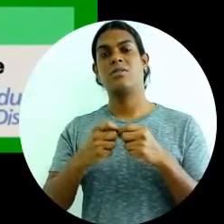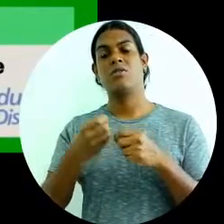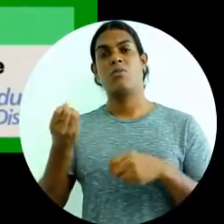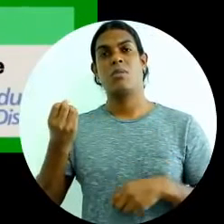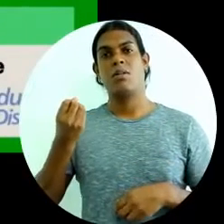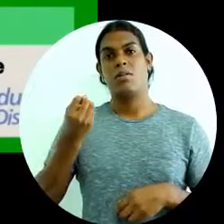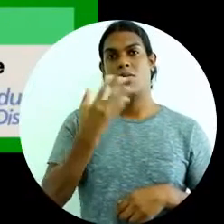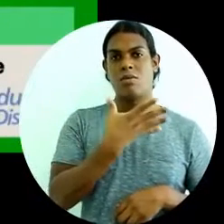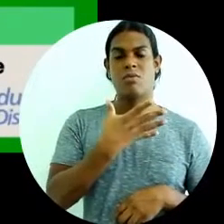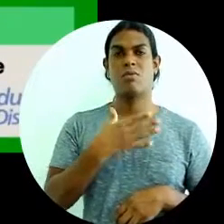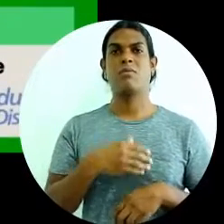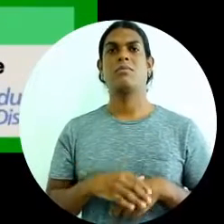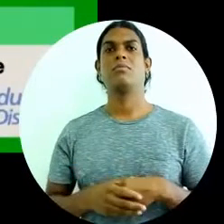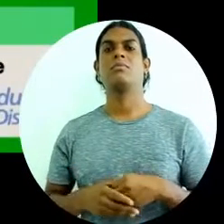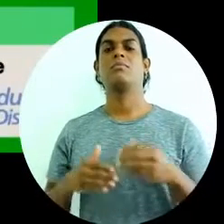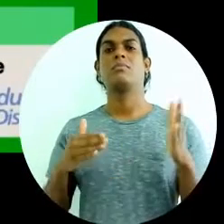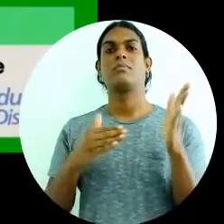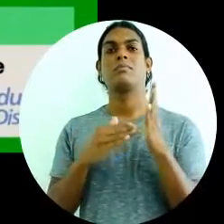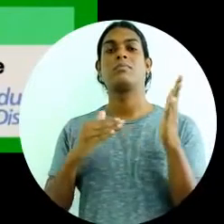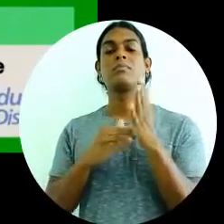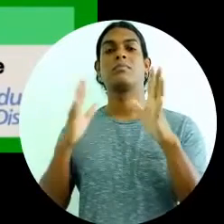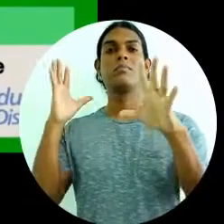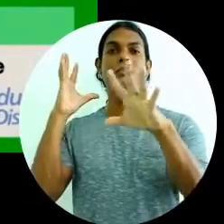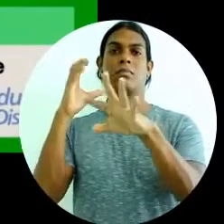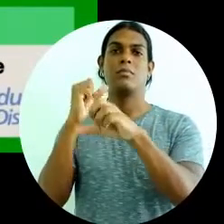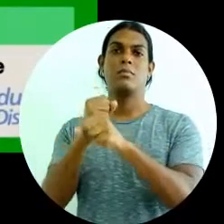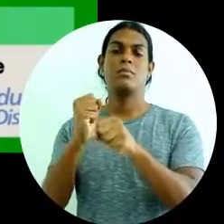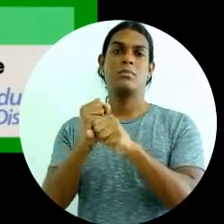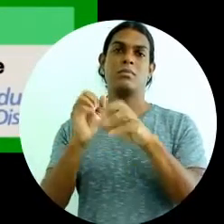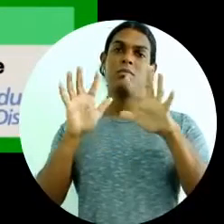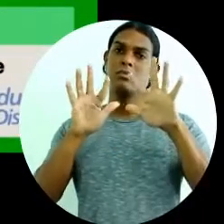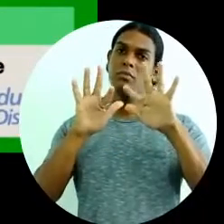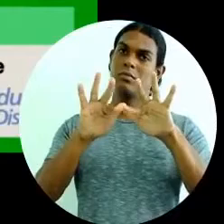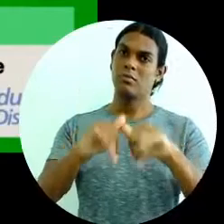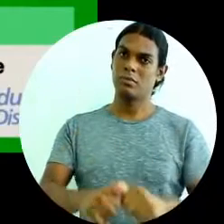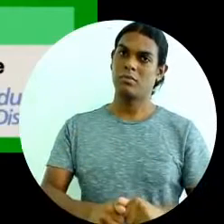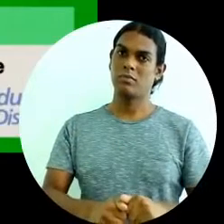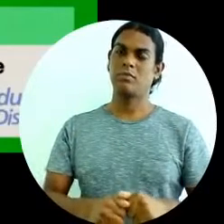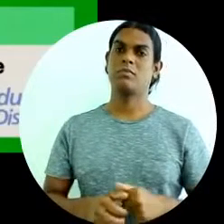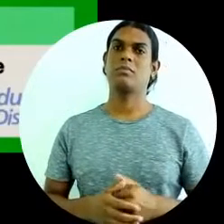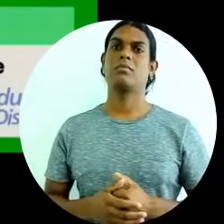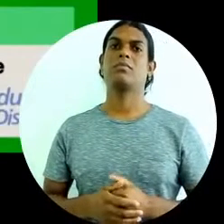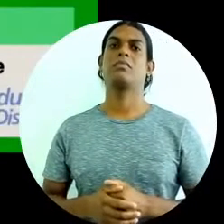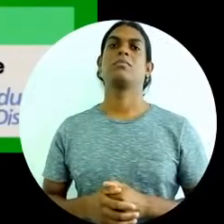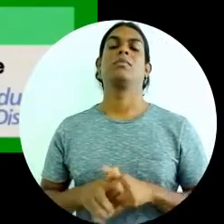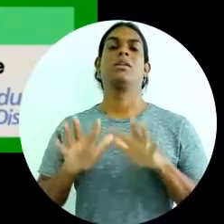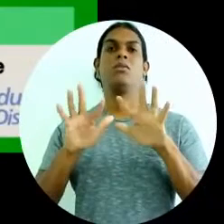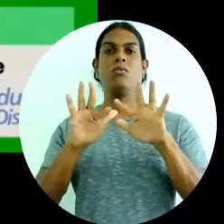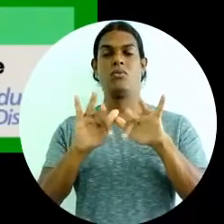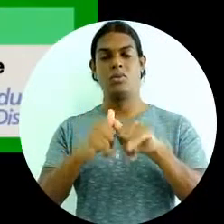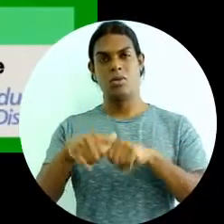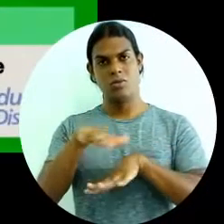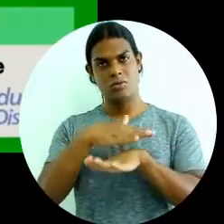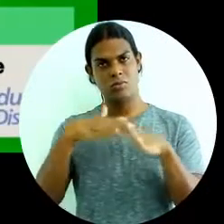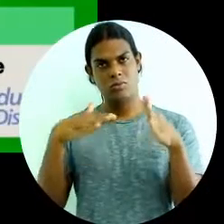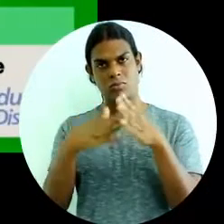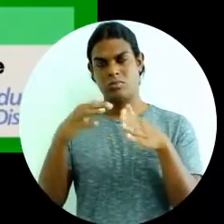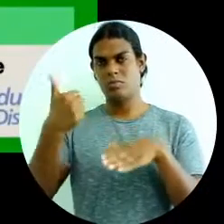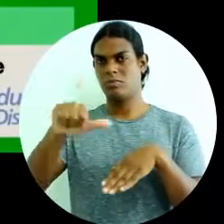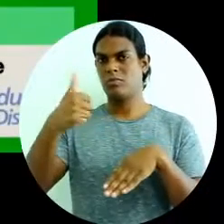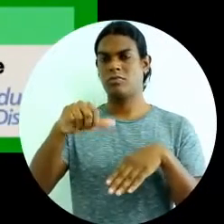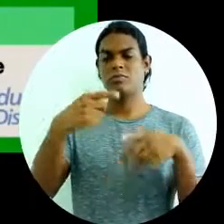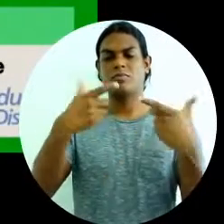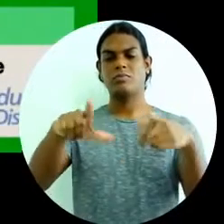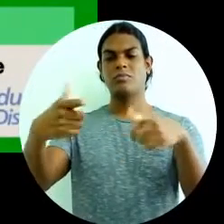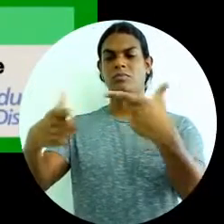uma revisão, até chegarmos a uma revisão final e com isso podermos, ao final da avaliação de todos